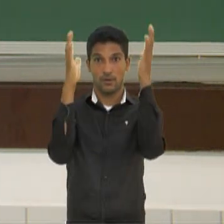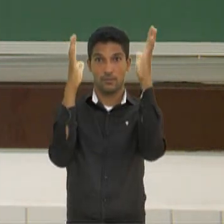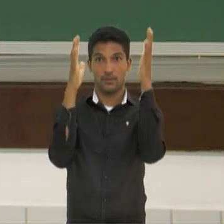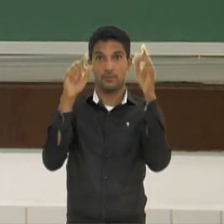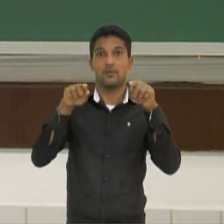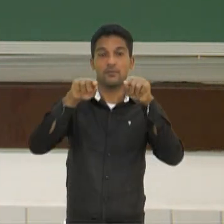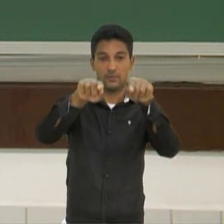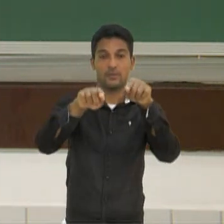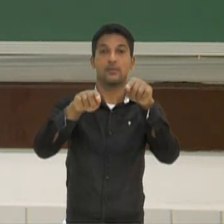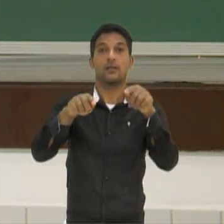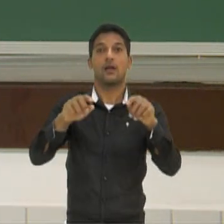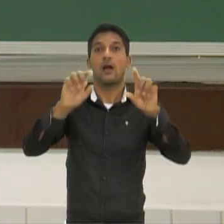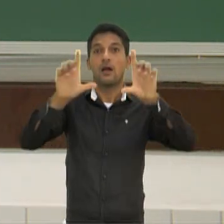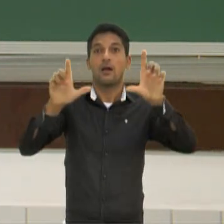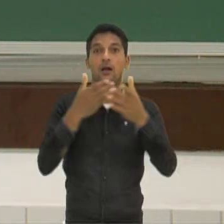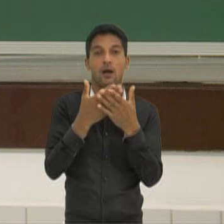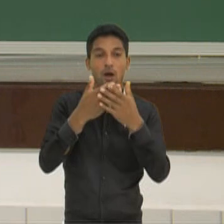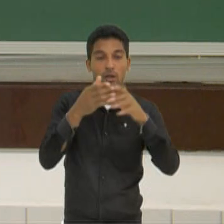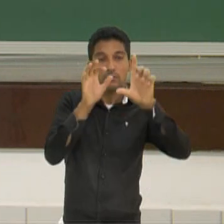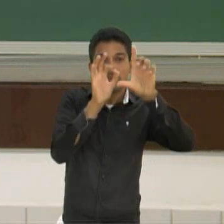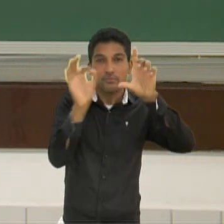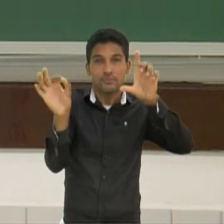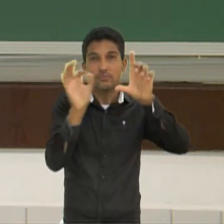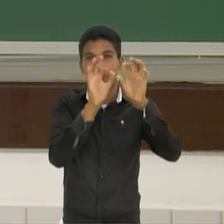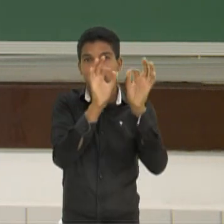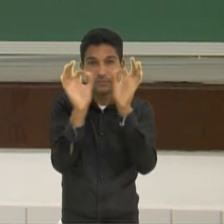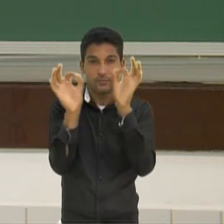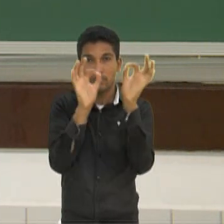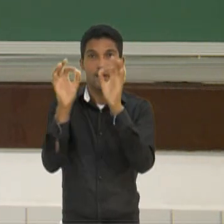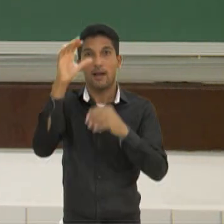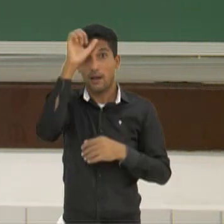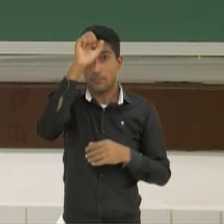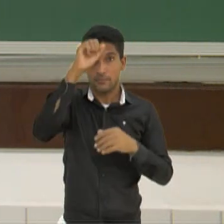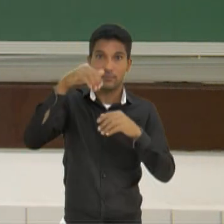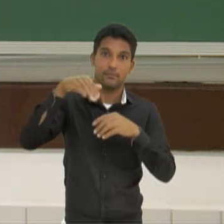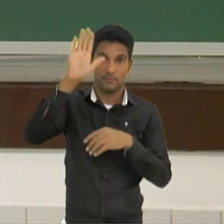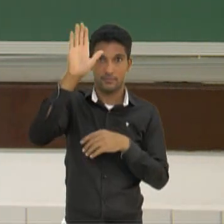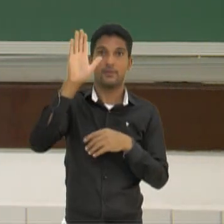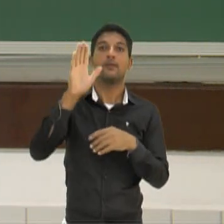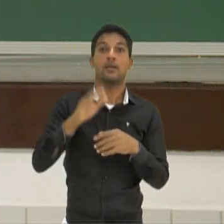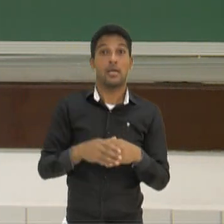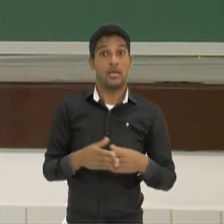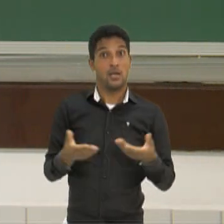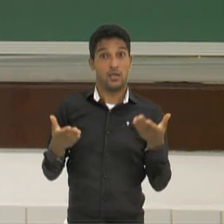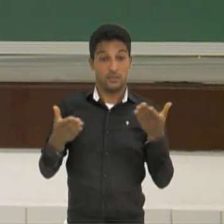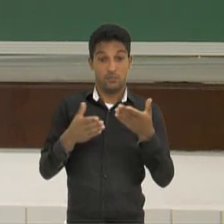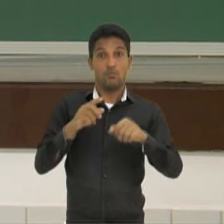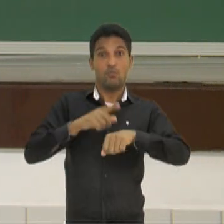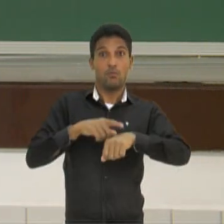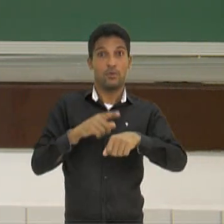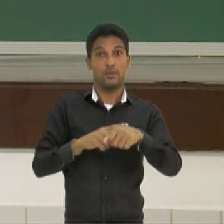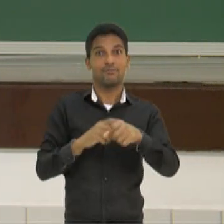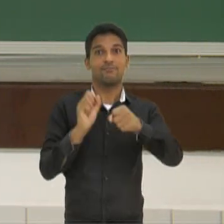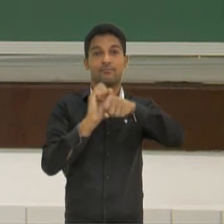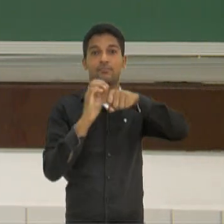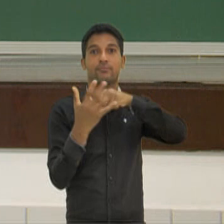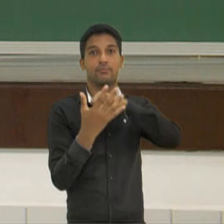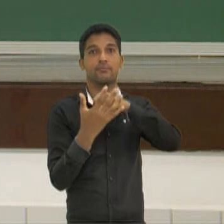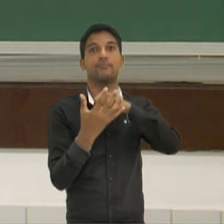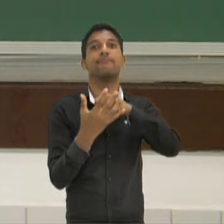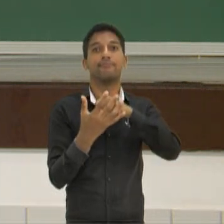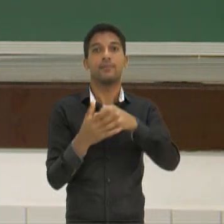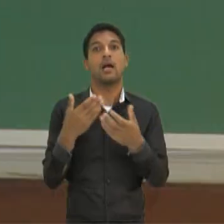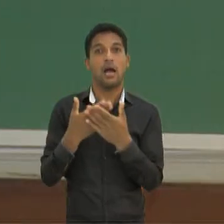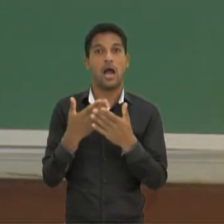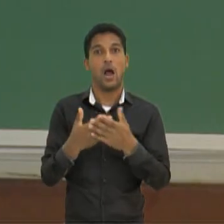às videoaulas, aprendendo um pouco mais, né, nesse momento de atividade remota, nesse momento de pandemia. É sempre bom a gente